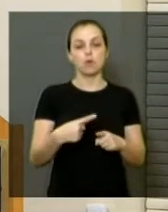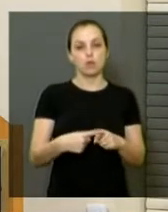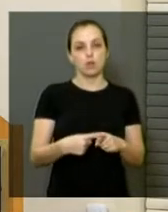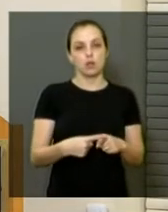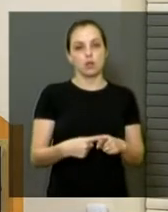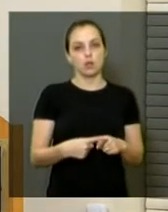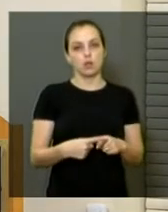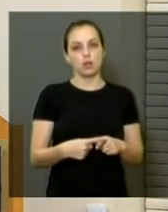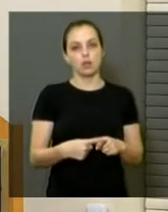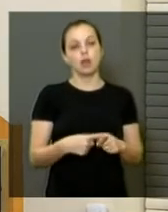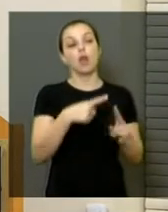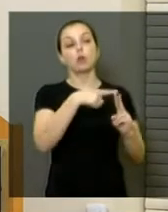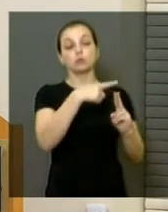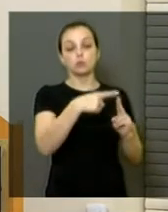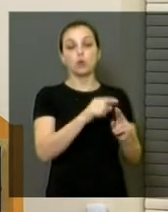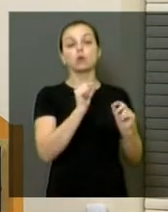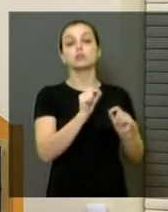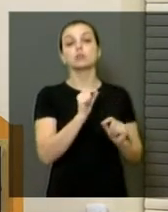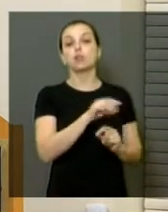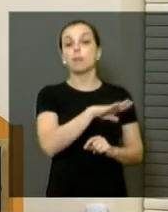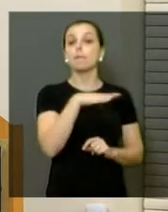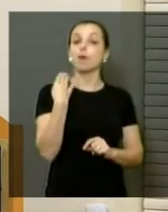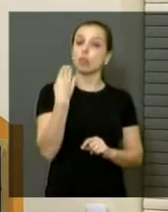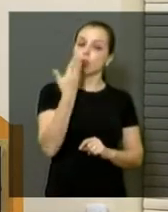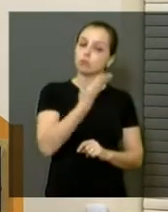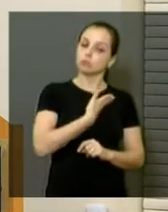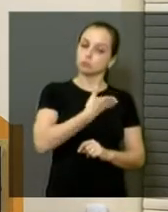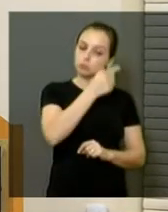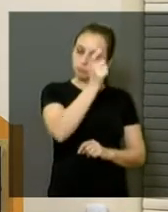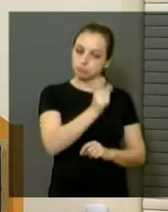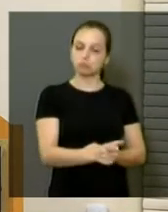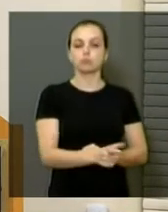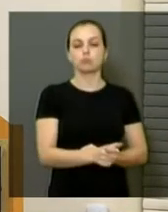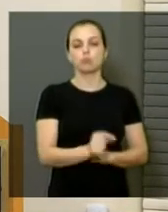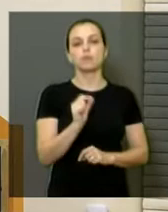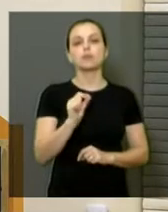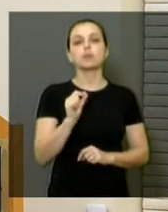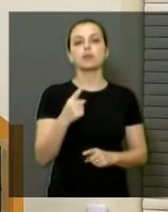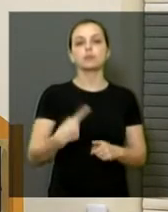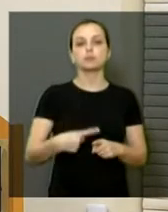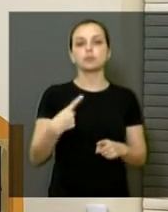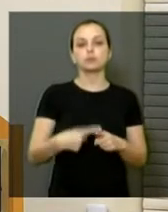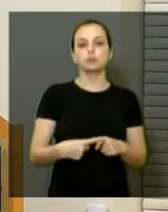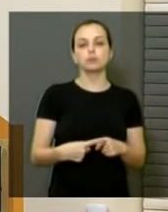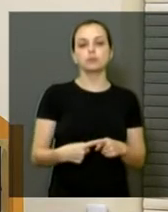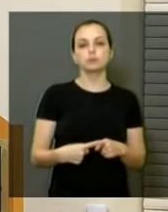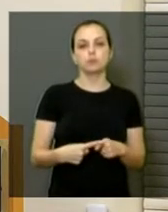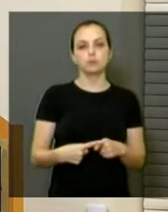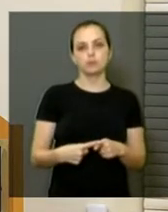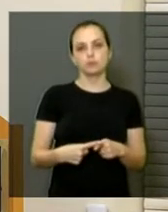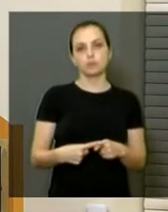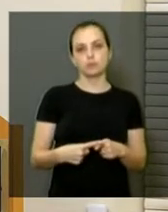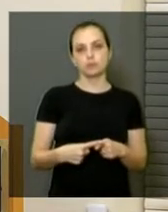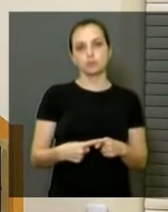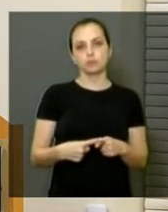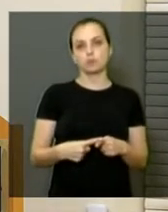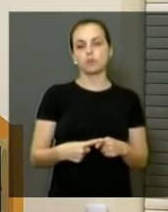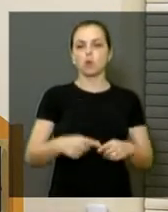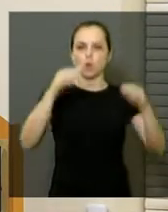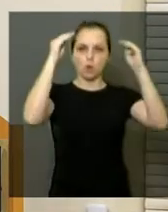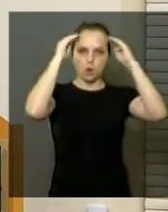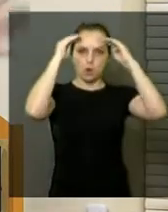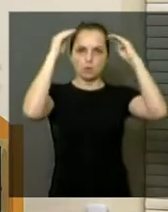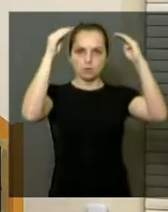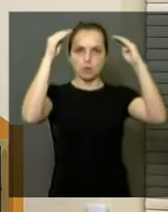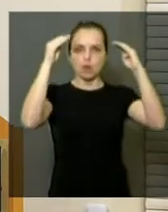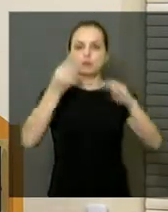ou não, eles é quem acabaram matando o colega. E isso porque, ainda que a obediência, que